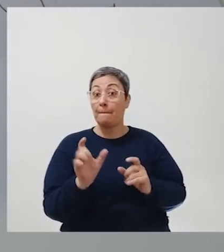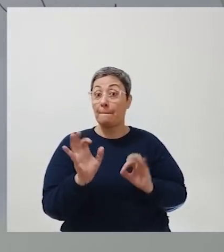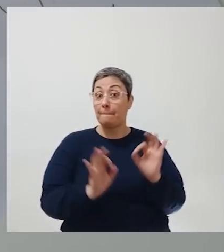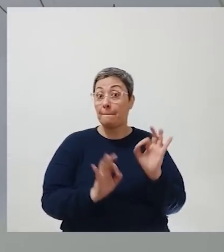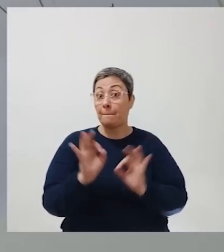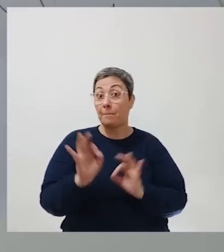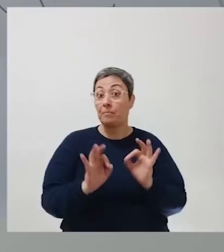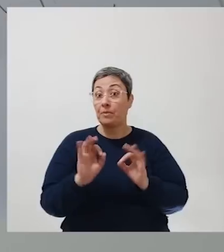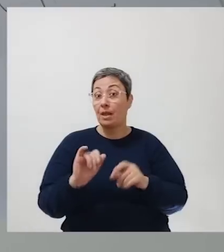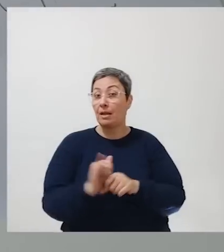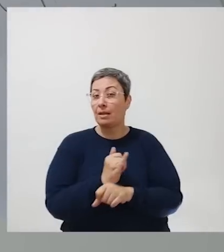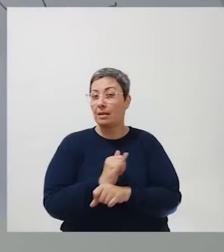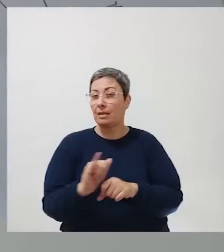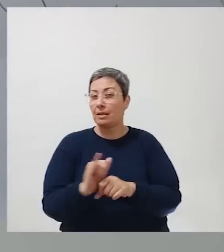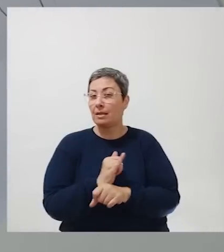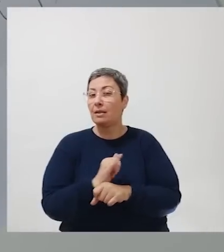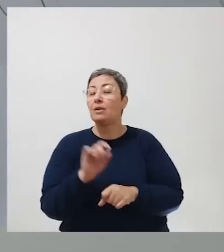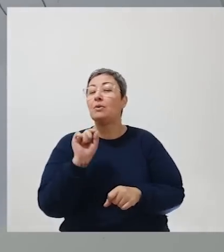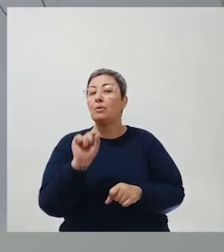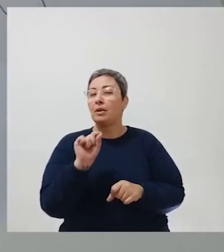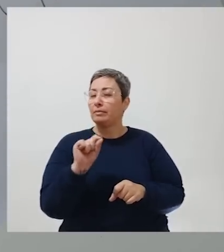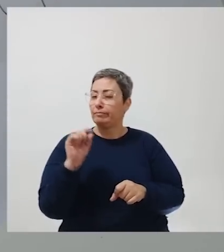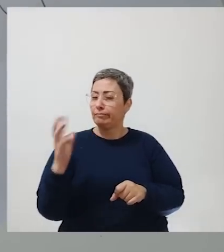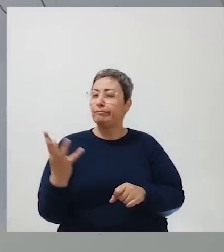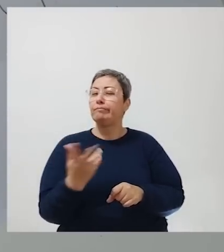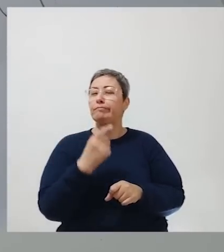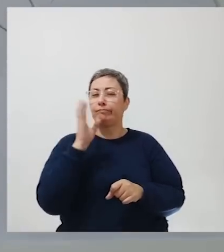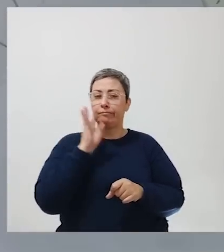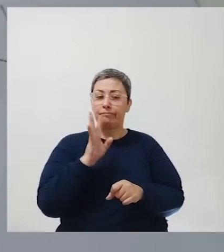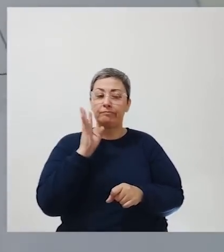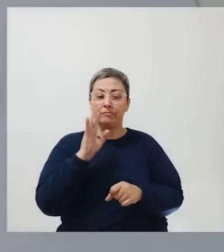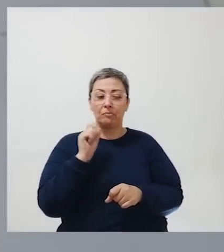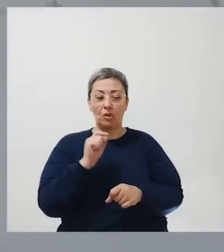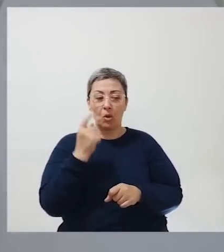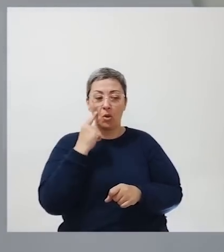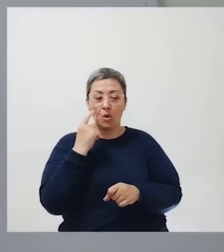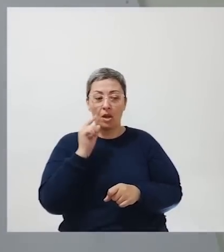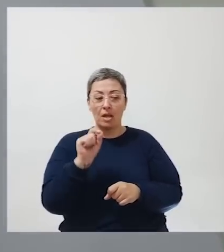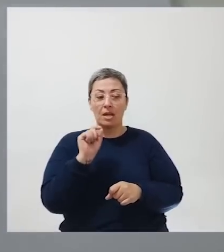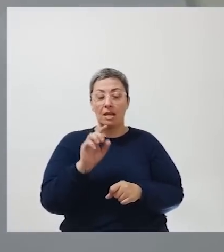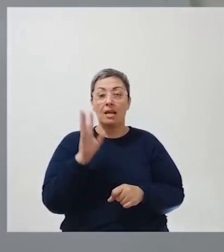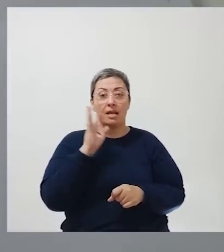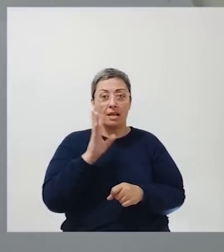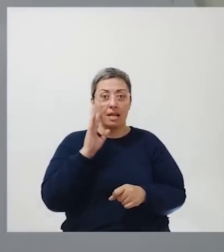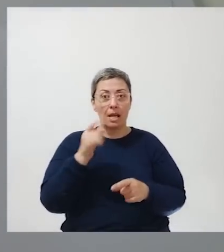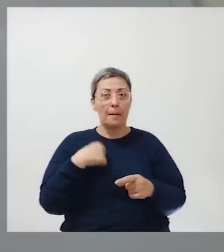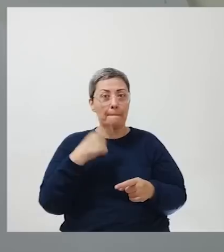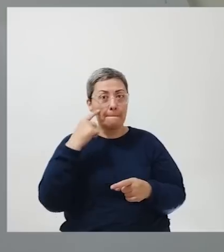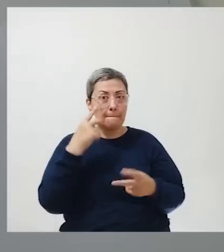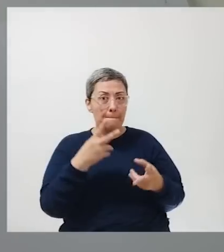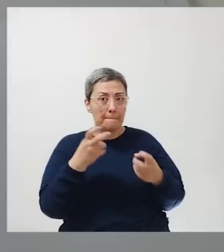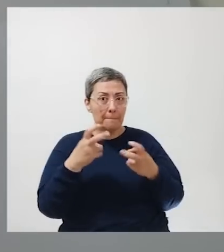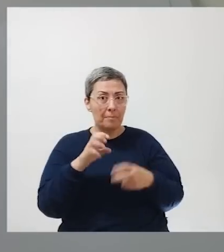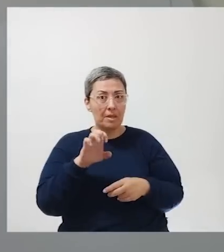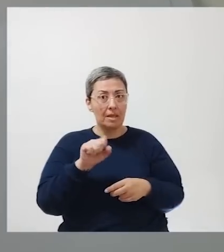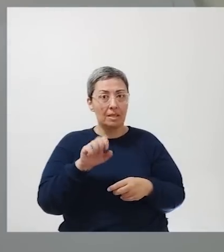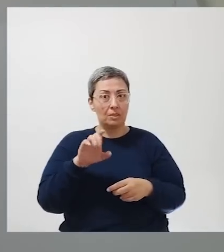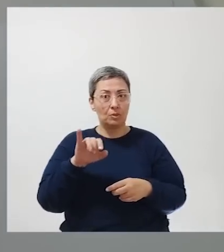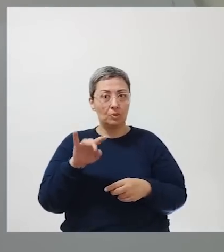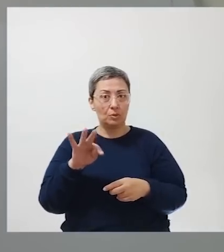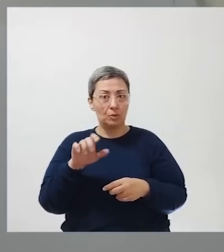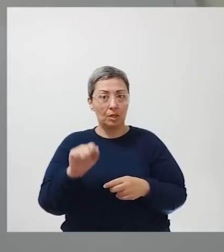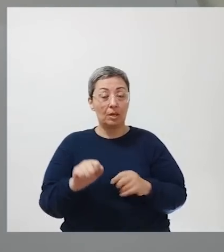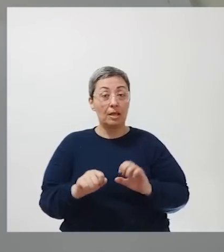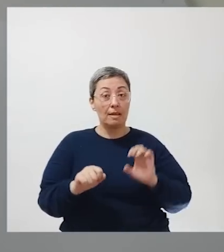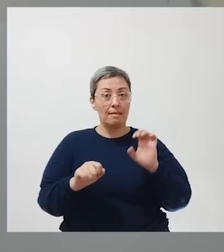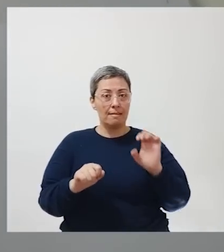elaborando uma estratégia muito legal. Olha só que legal. Ele percebeu que escultura começa